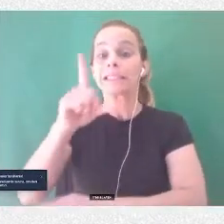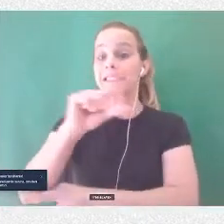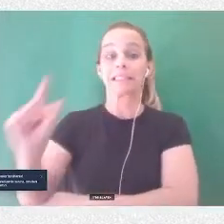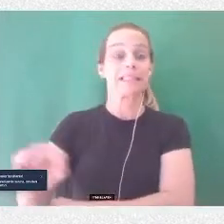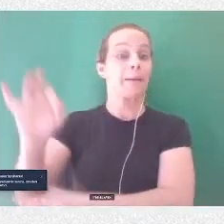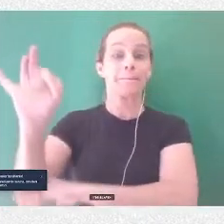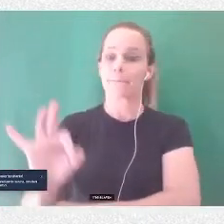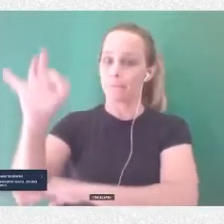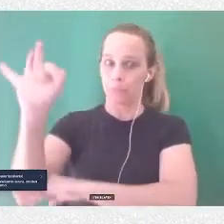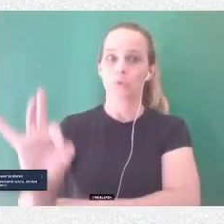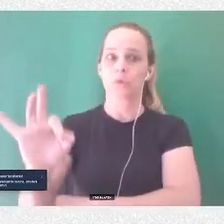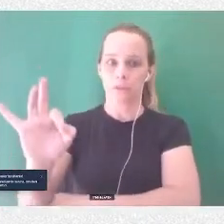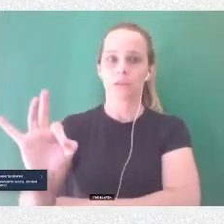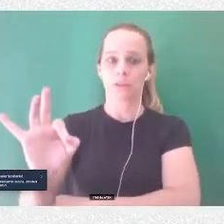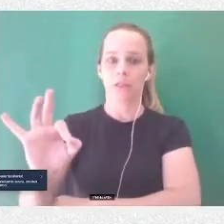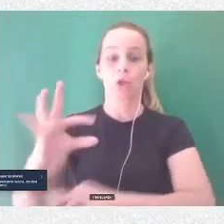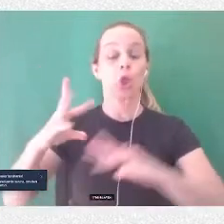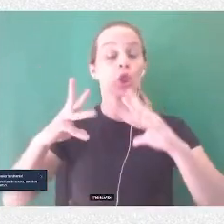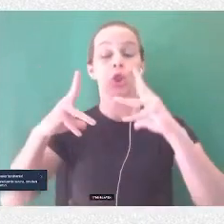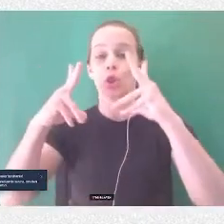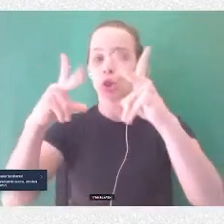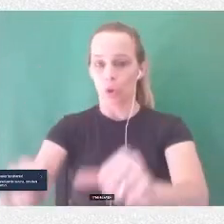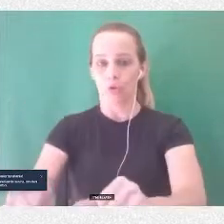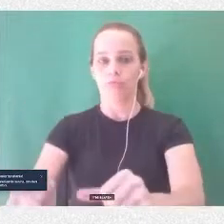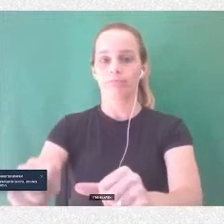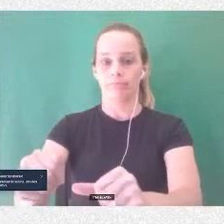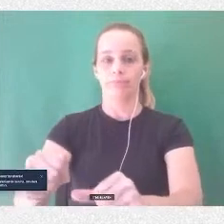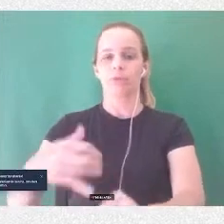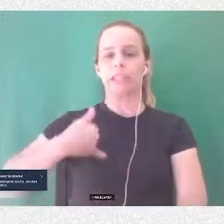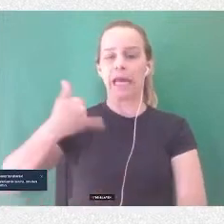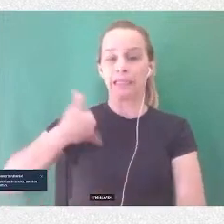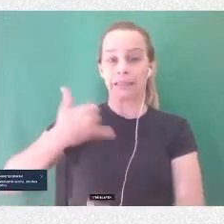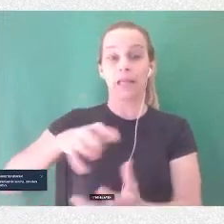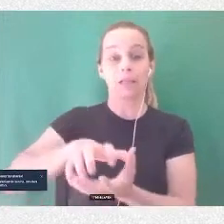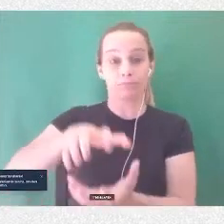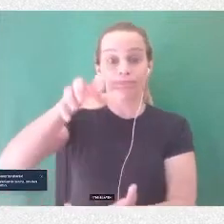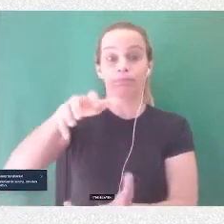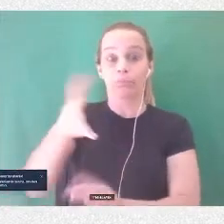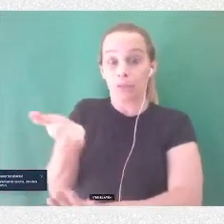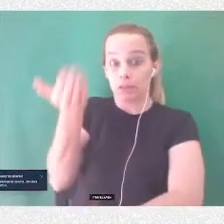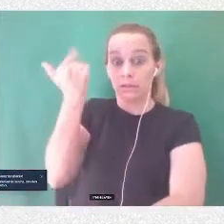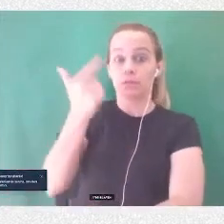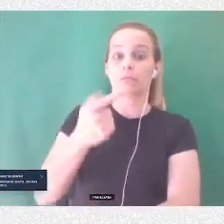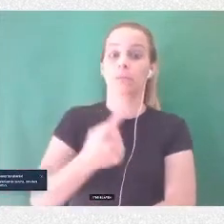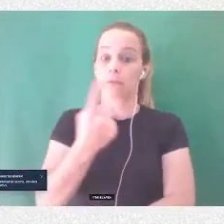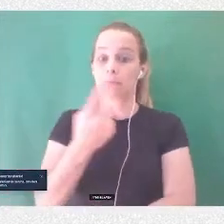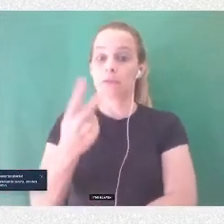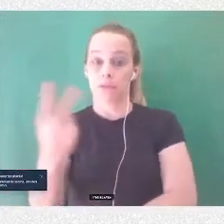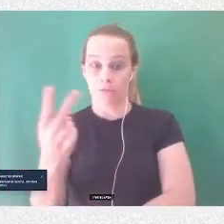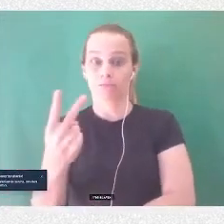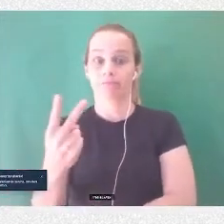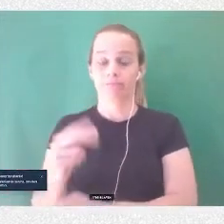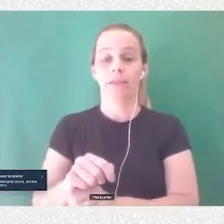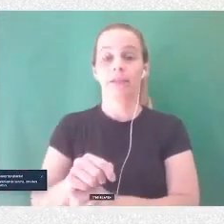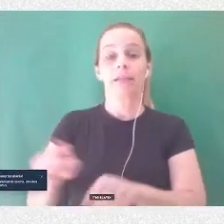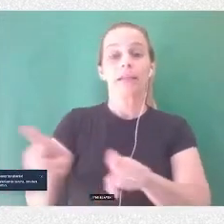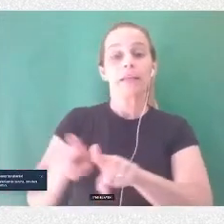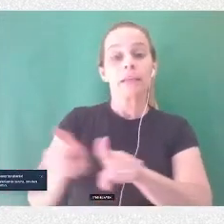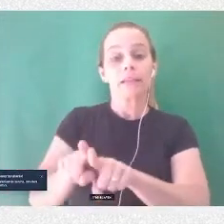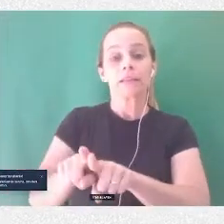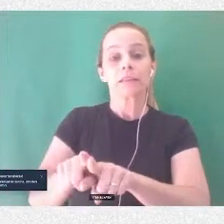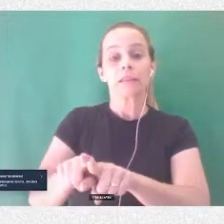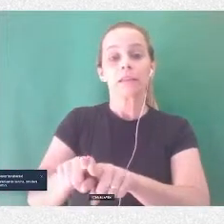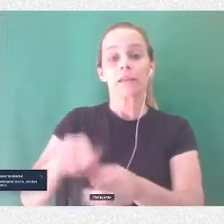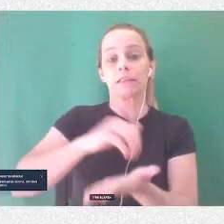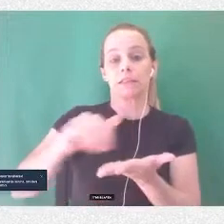de imunização dessas faixas etárias que já deveriam ter recebido a primeira e a segunda dose. A Secretaria Municipal de Saúde